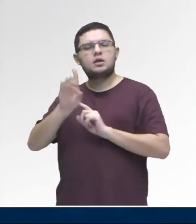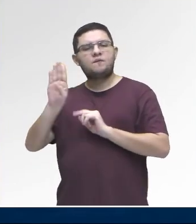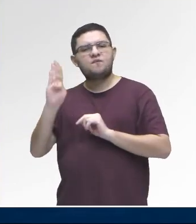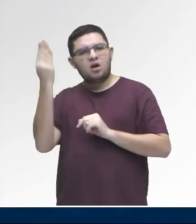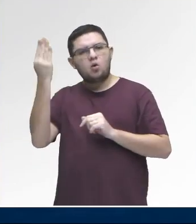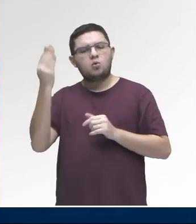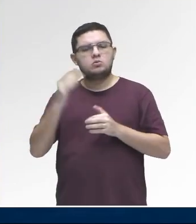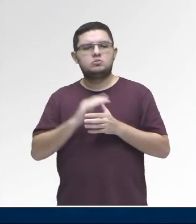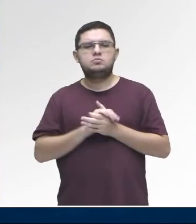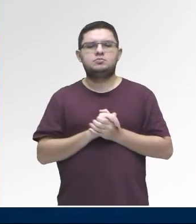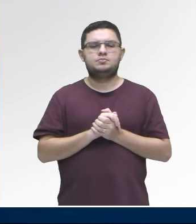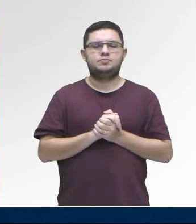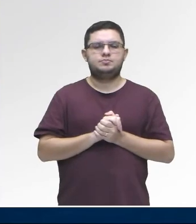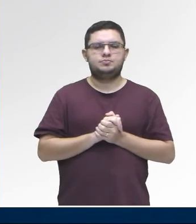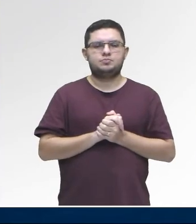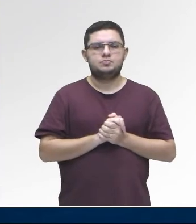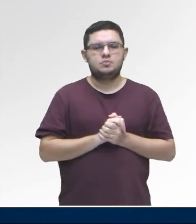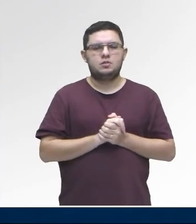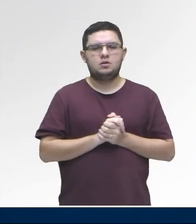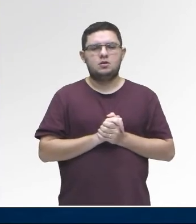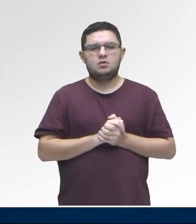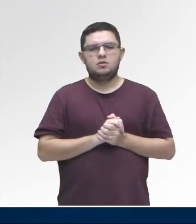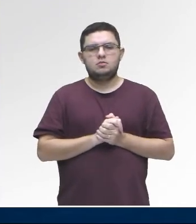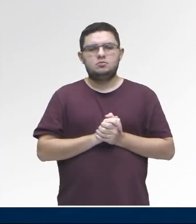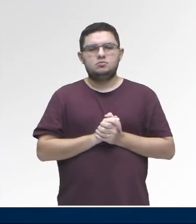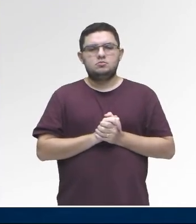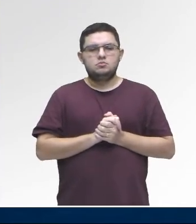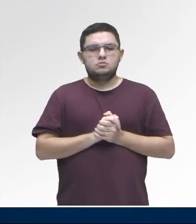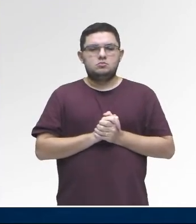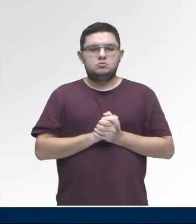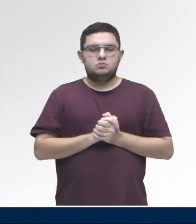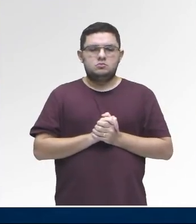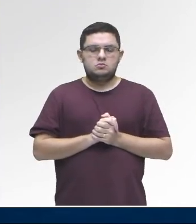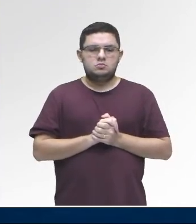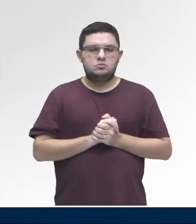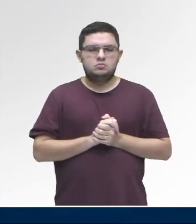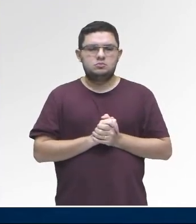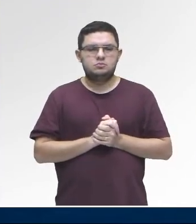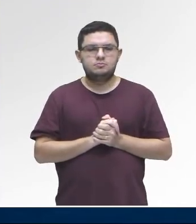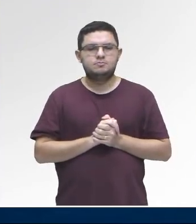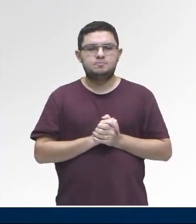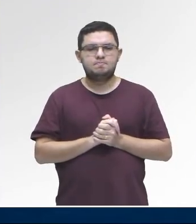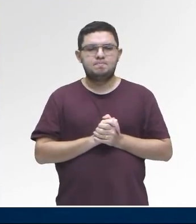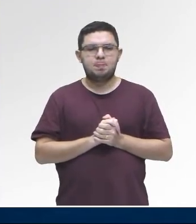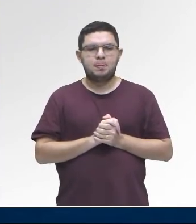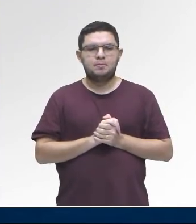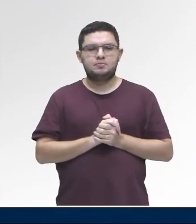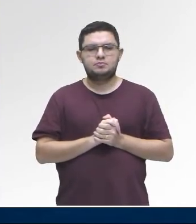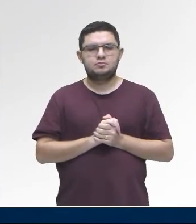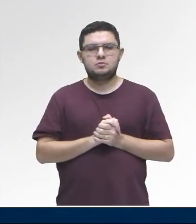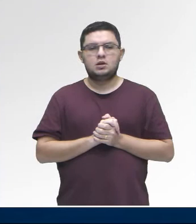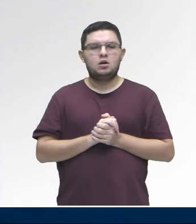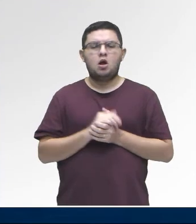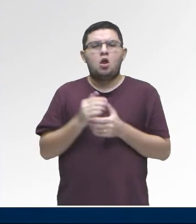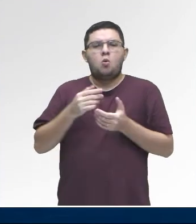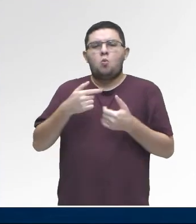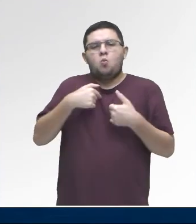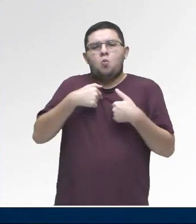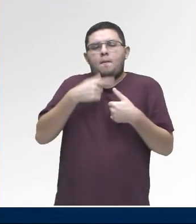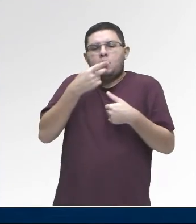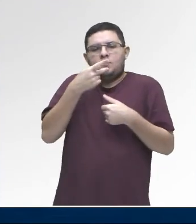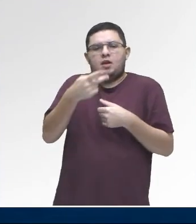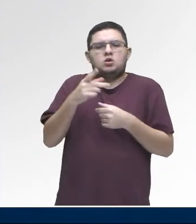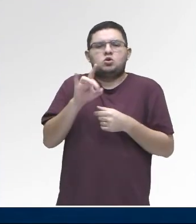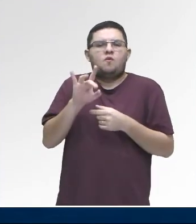É uma alternativa falsa. Ela não pode, eu não posso só afirmar que ela é